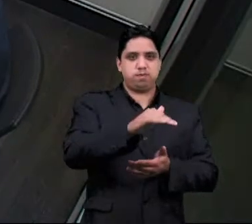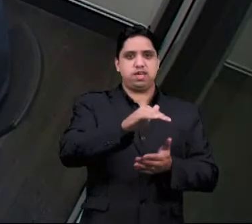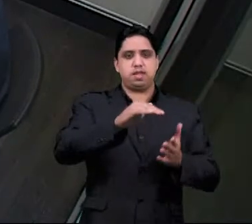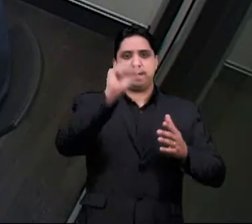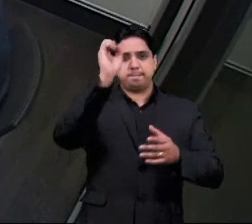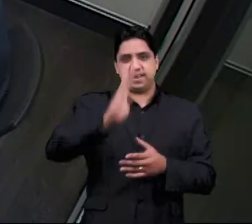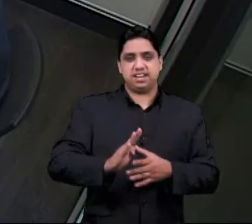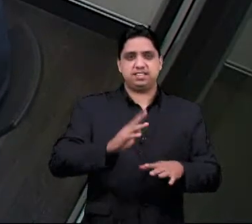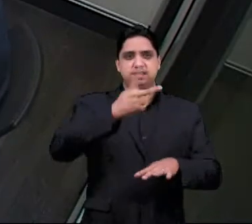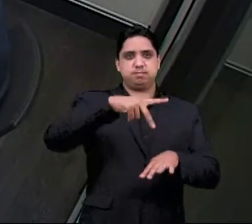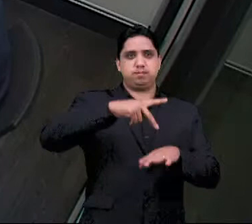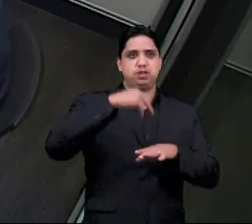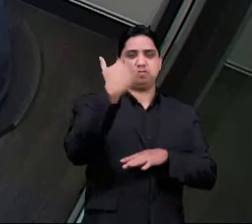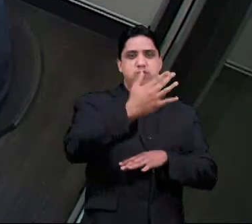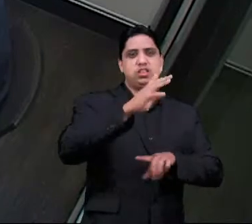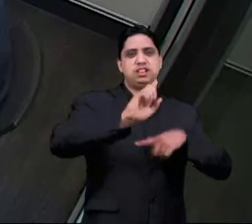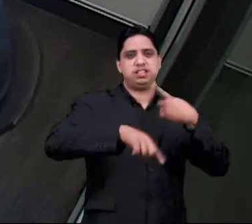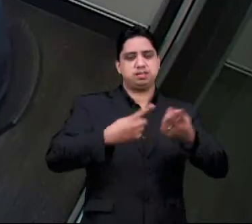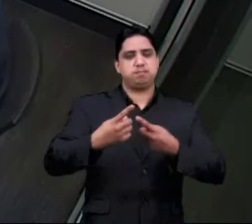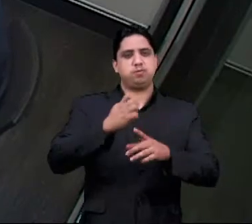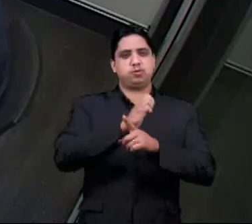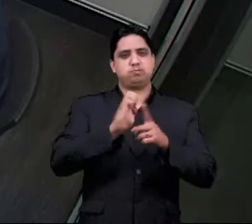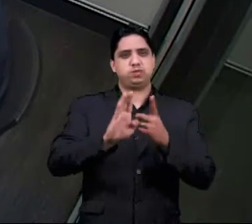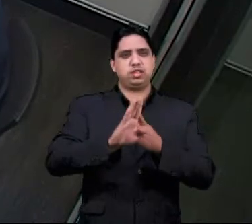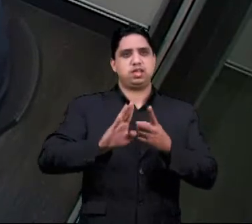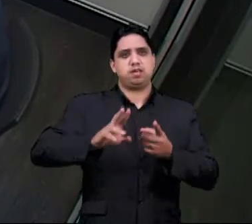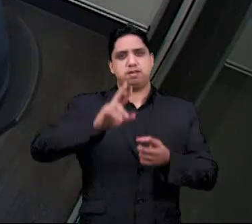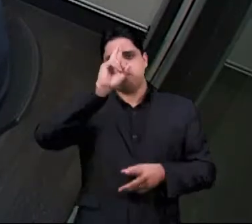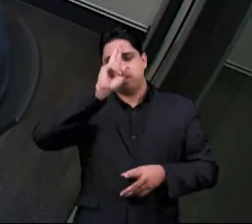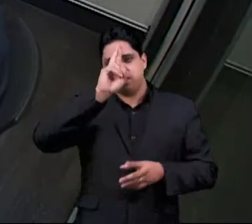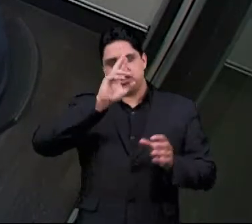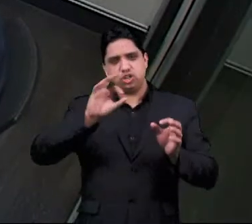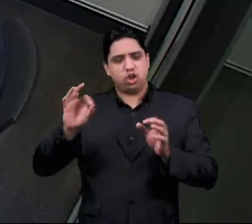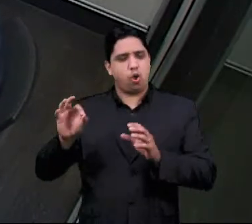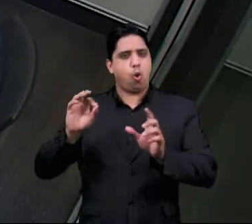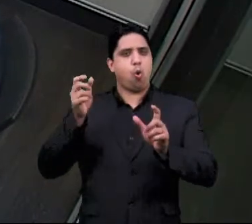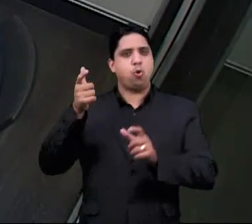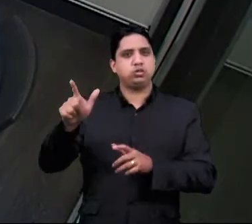Brasil e pro exterior, depois a Escola Bíblica Dominical, meio-dia a gente teve uma outra transmissão,